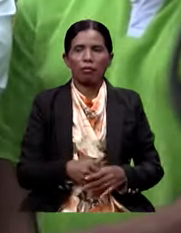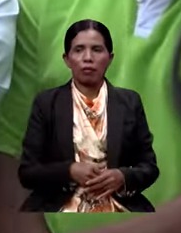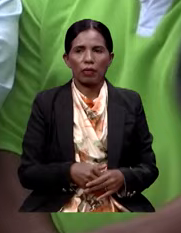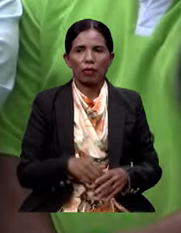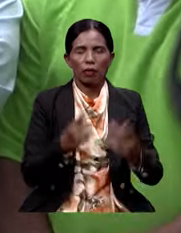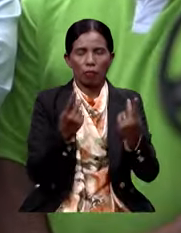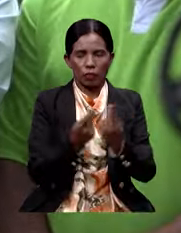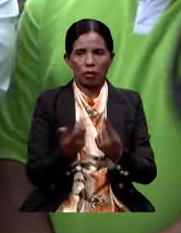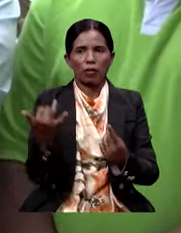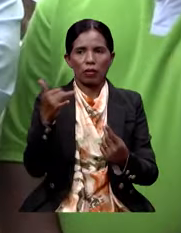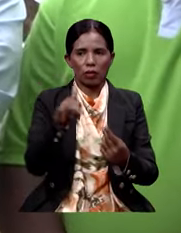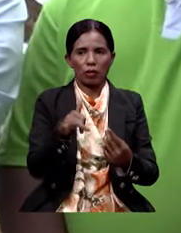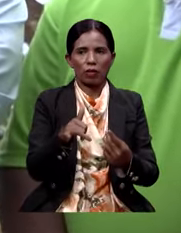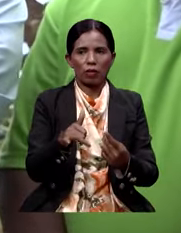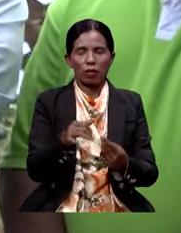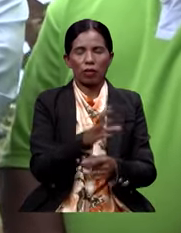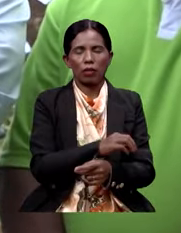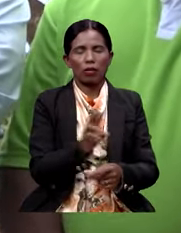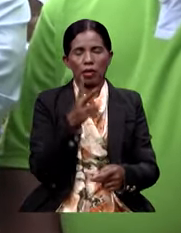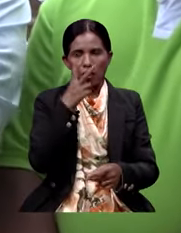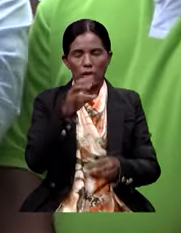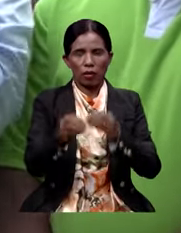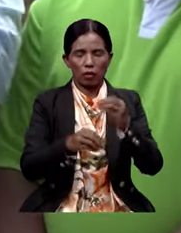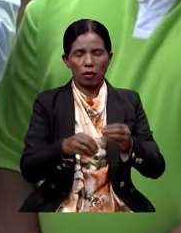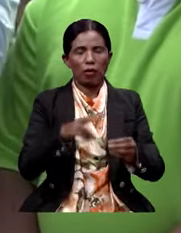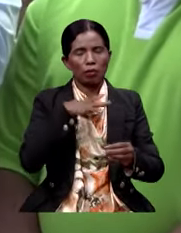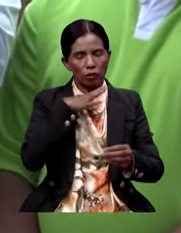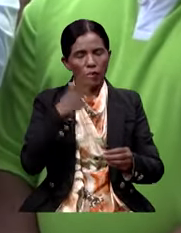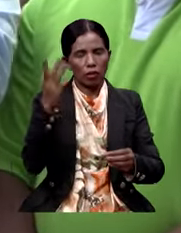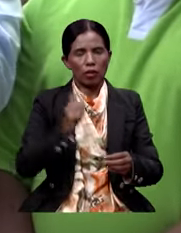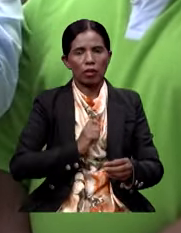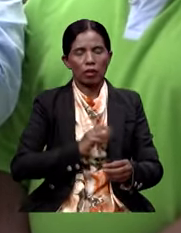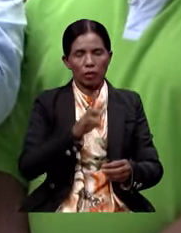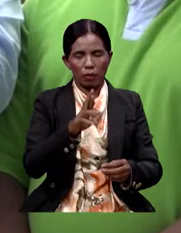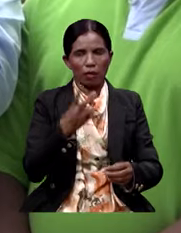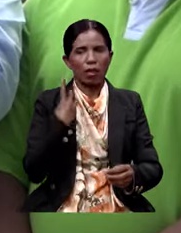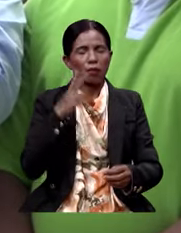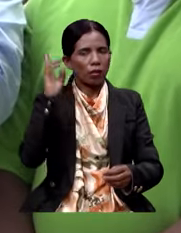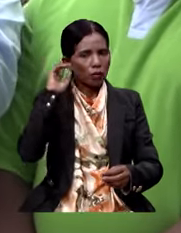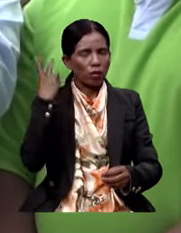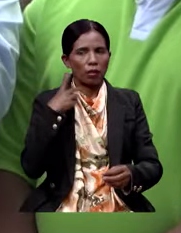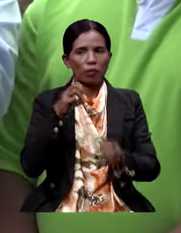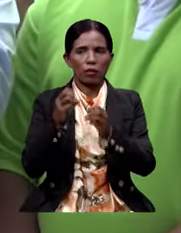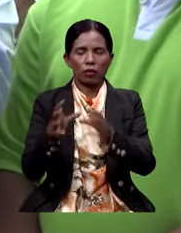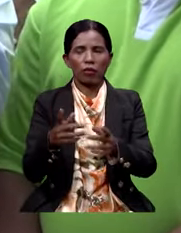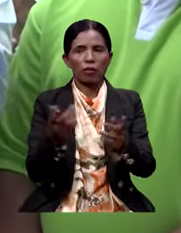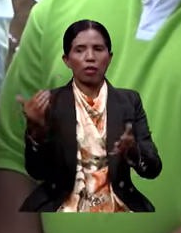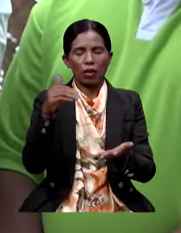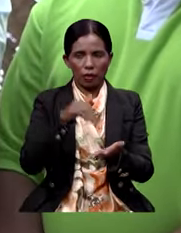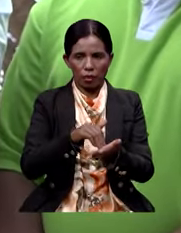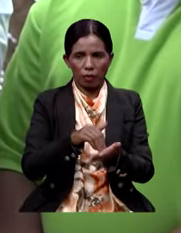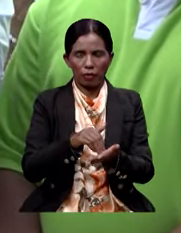kompanya maksi halo manajemen ba lisu yan ba maybe amirona katak am halo diskusau hilfil katak yan ba